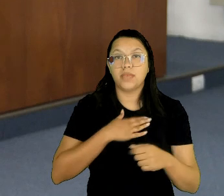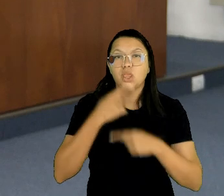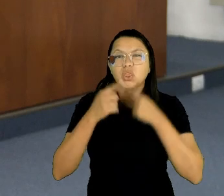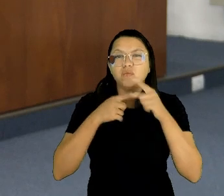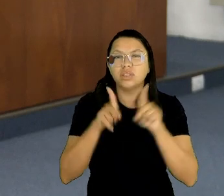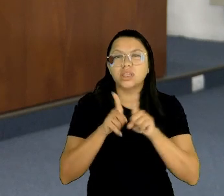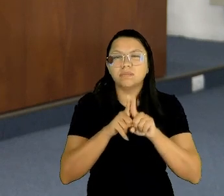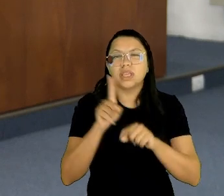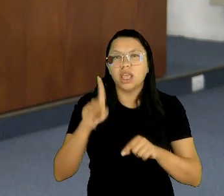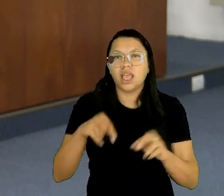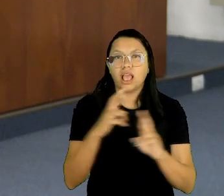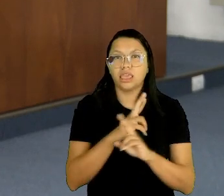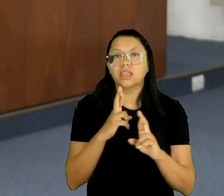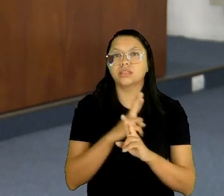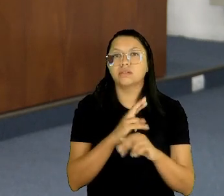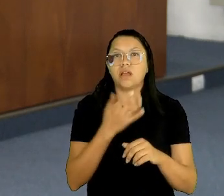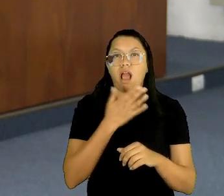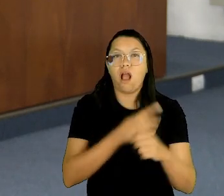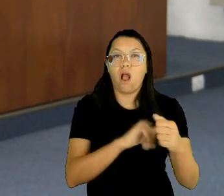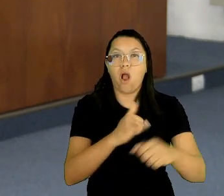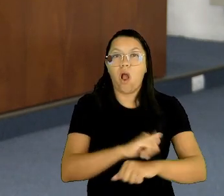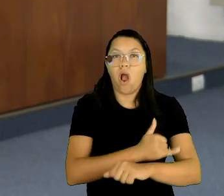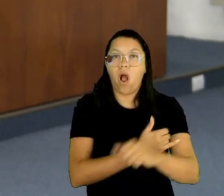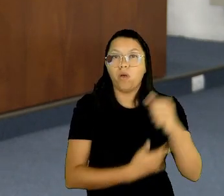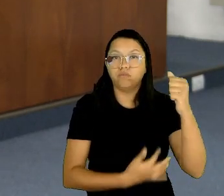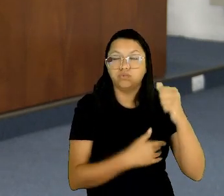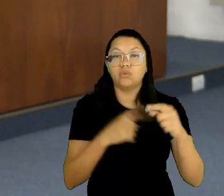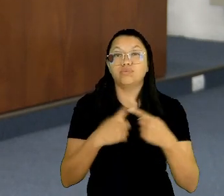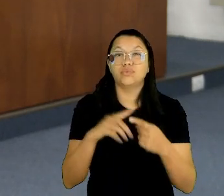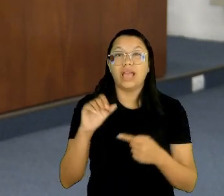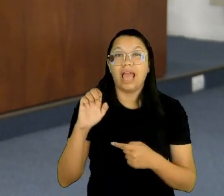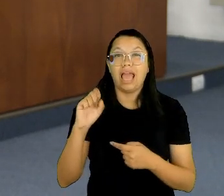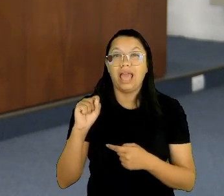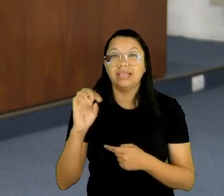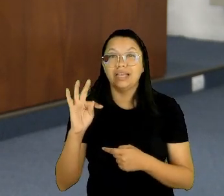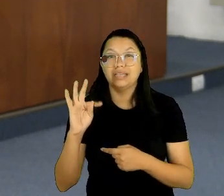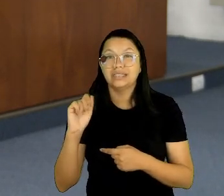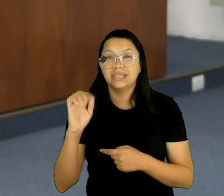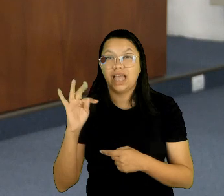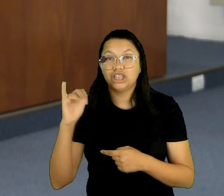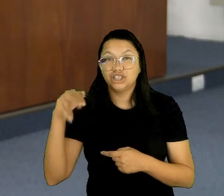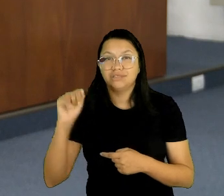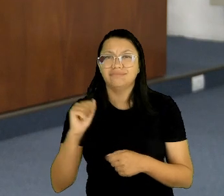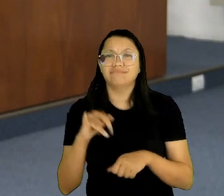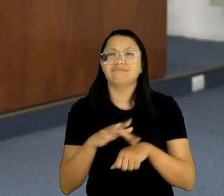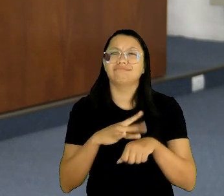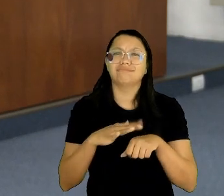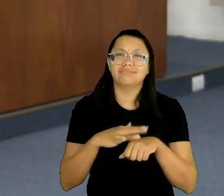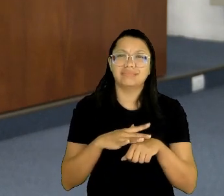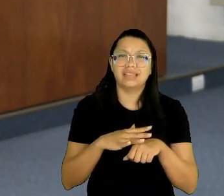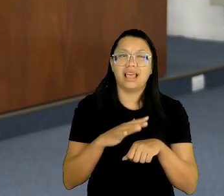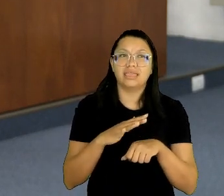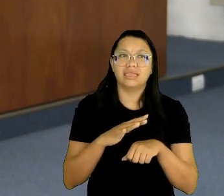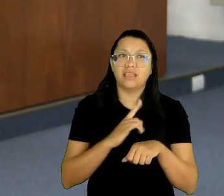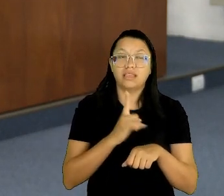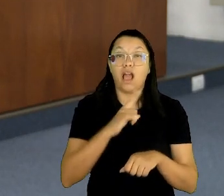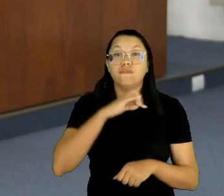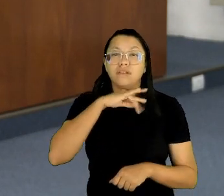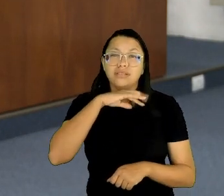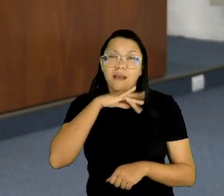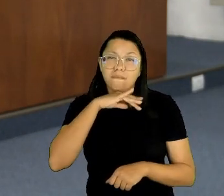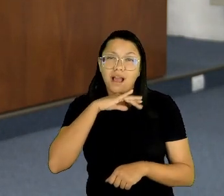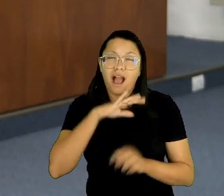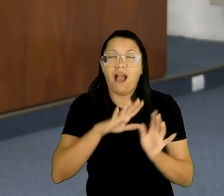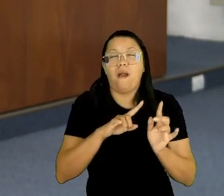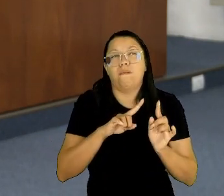dúvida também era em relação ao colesterol, porque as estatinas realmente elas fazem mal, né? Então, quer dizer, fazem